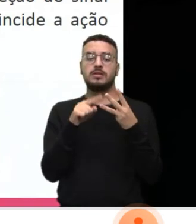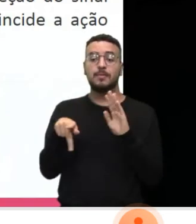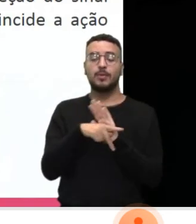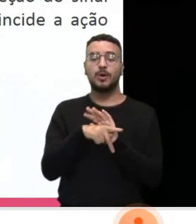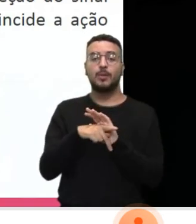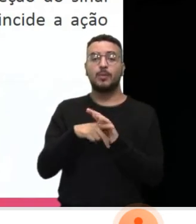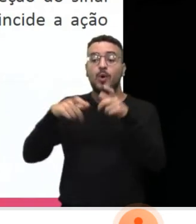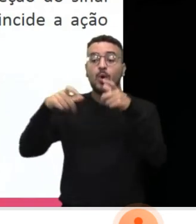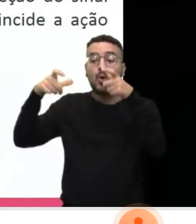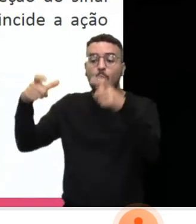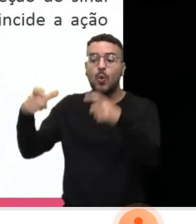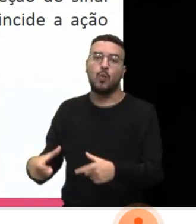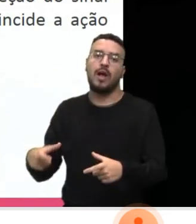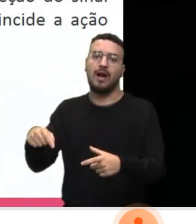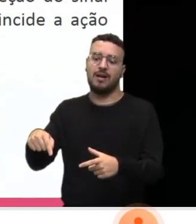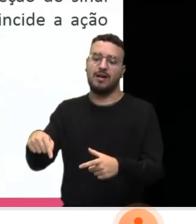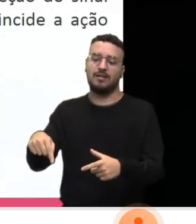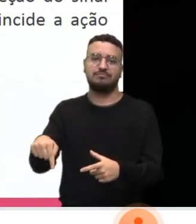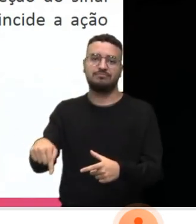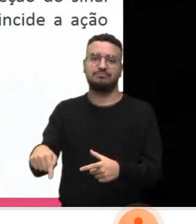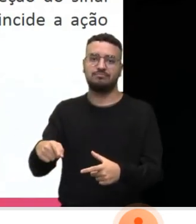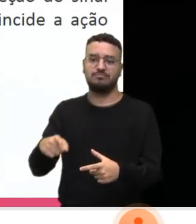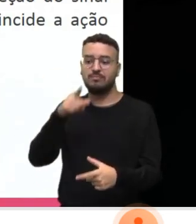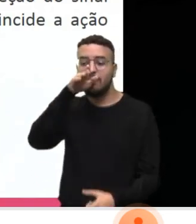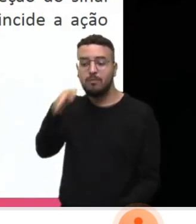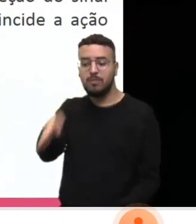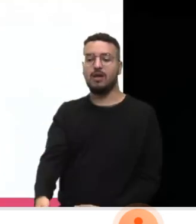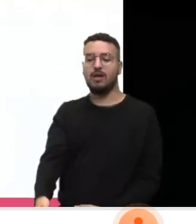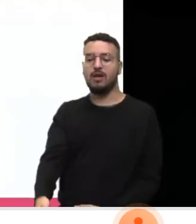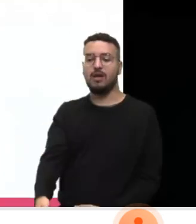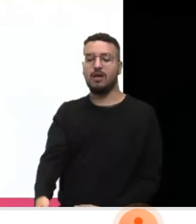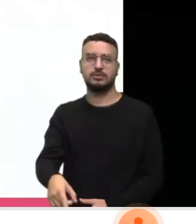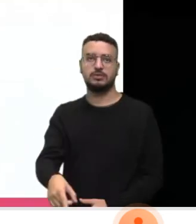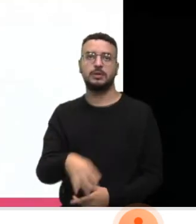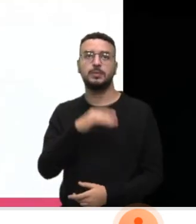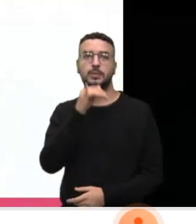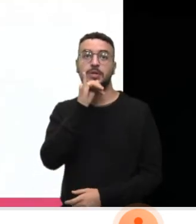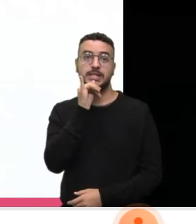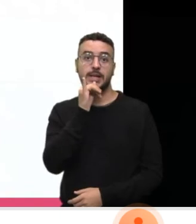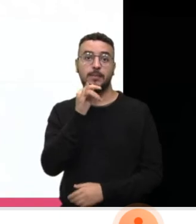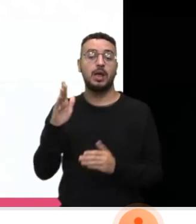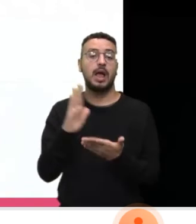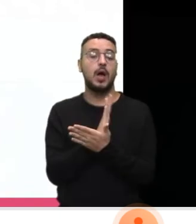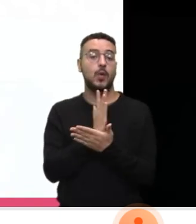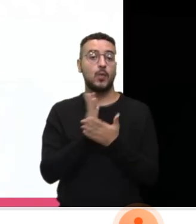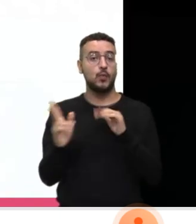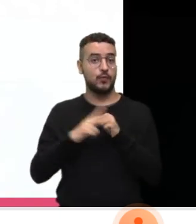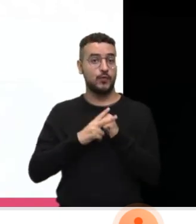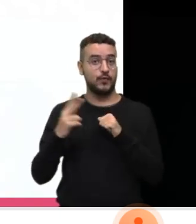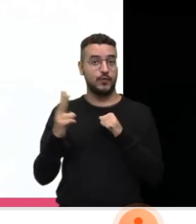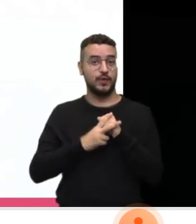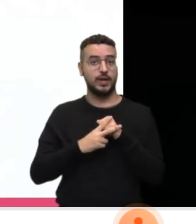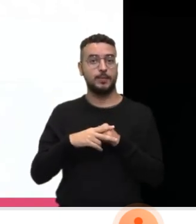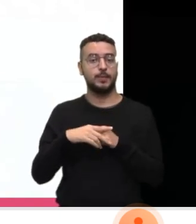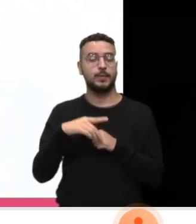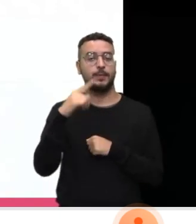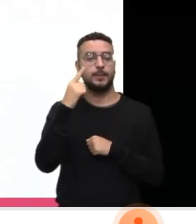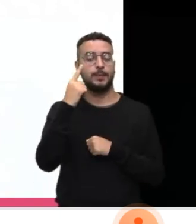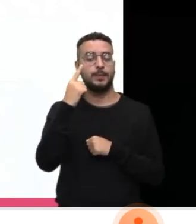a ação do verbo. Então, alguns verbos que nós podemos, né, consideramos como